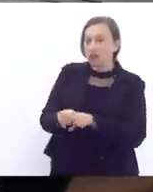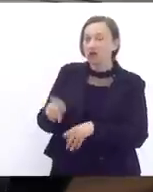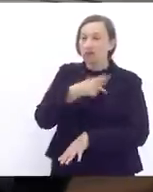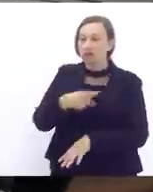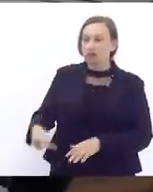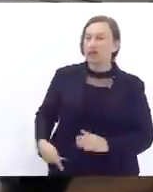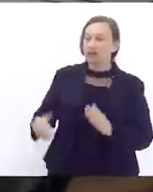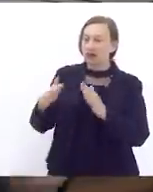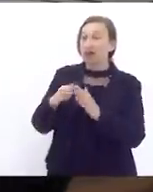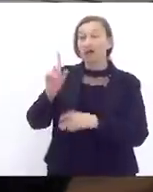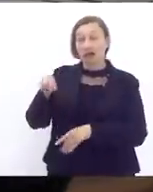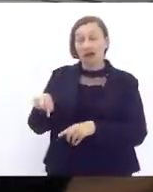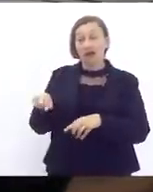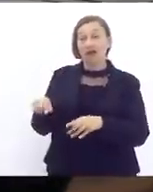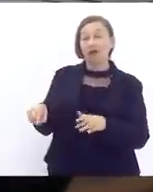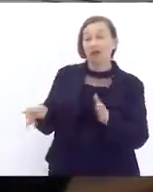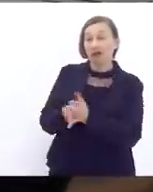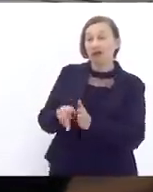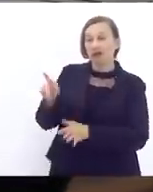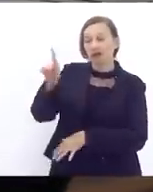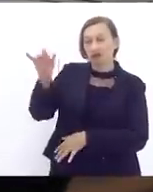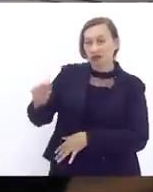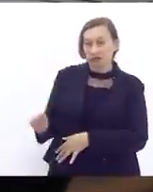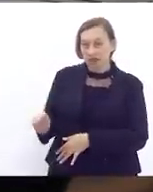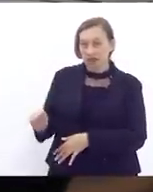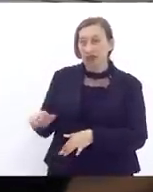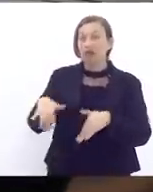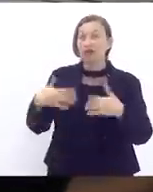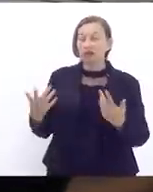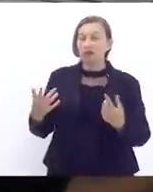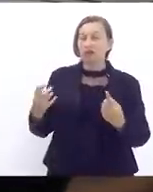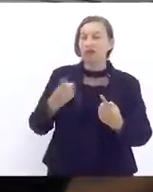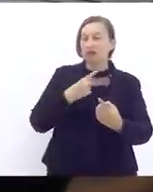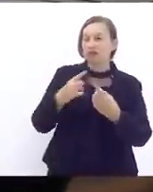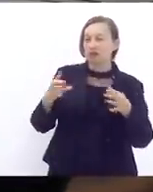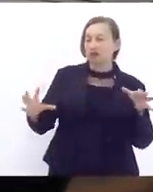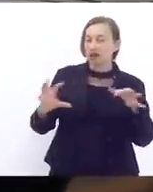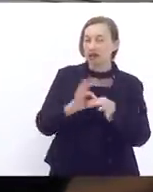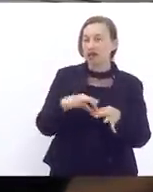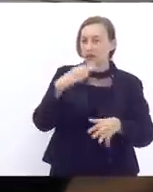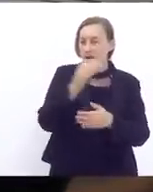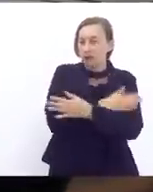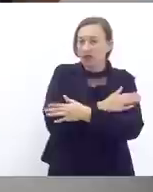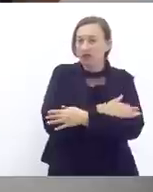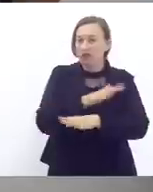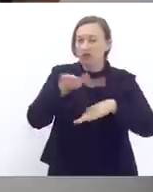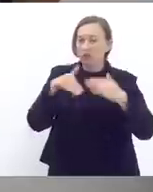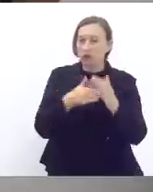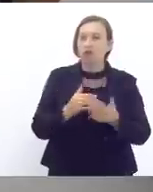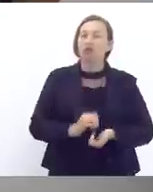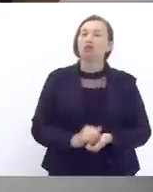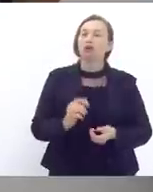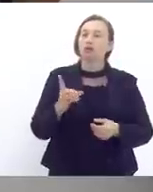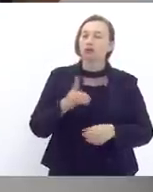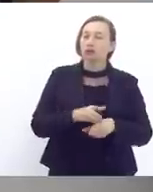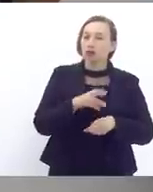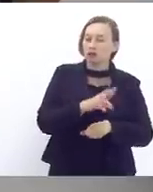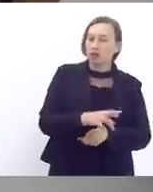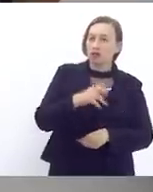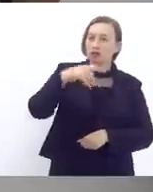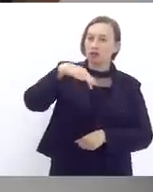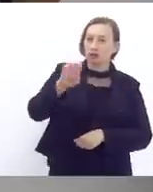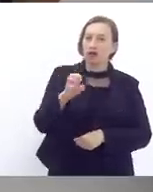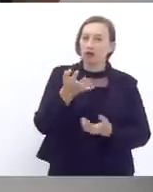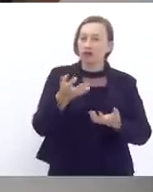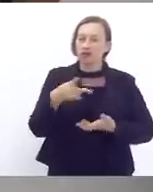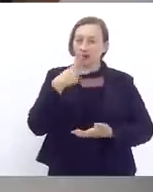né e a gente fica sem uma interlocução um abraço para todos obrigado Guilherme Quer fazer alguma consideração